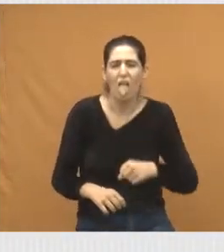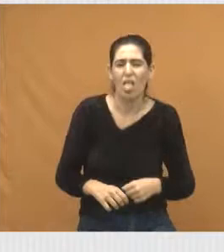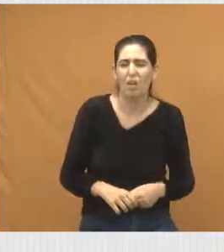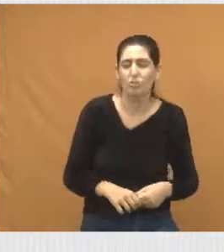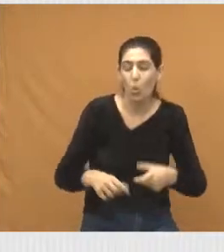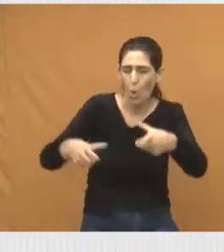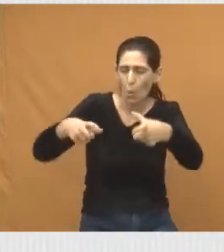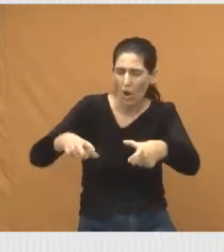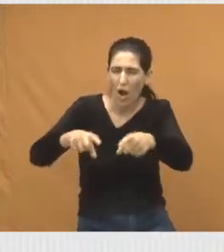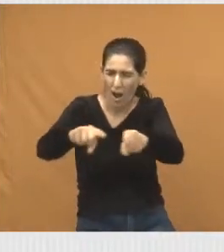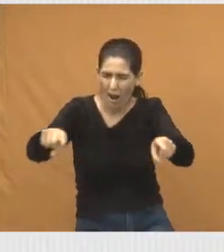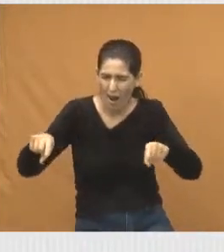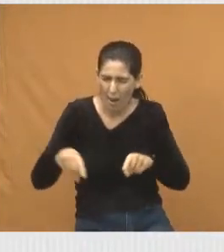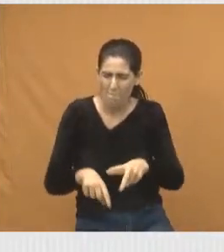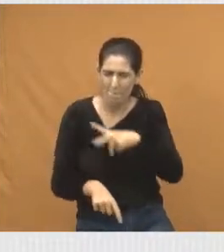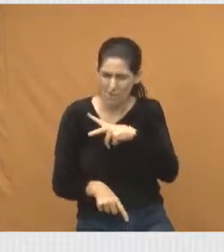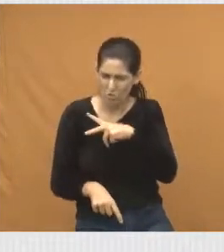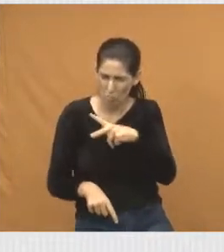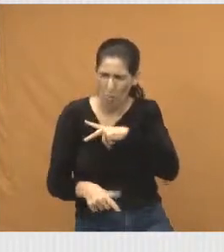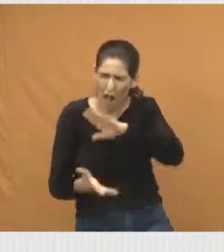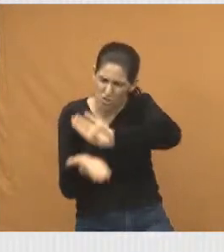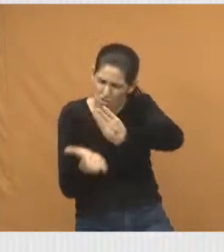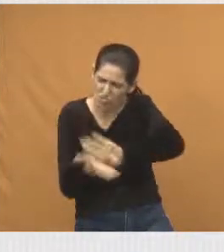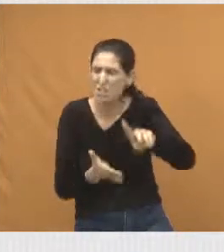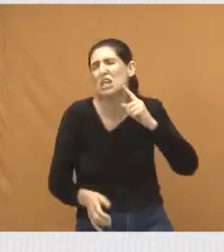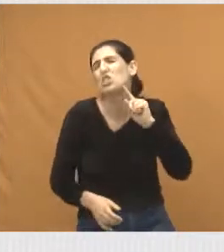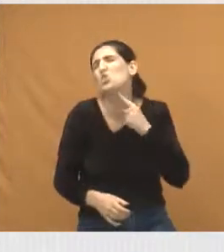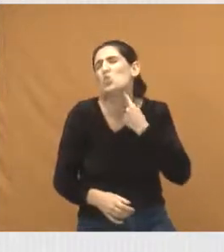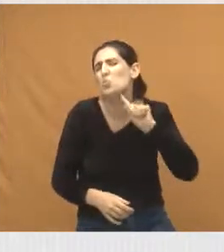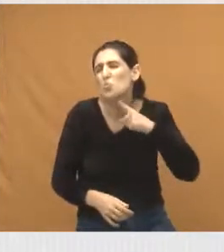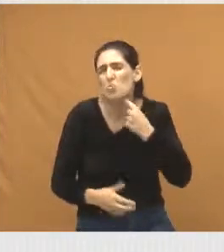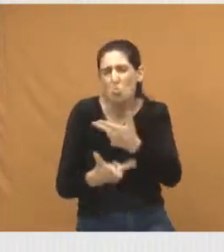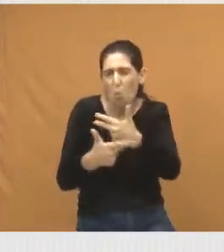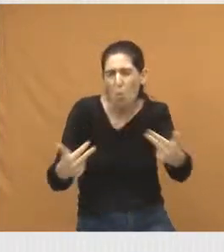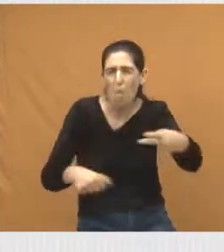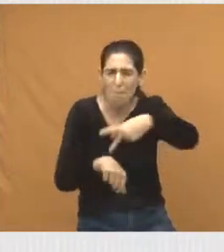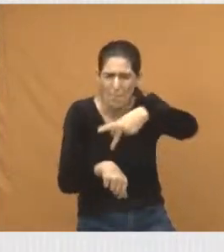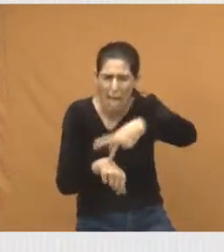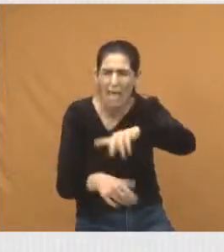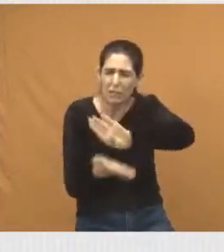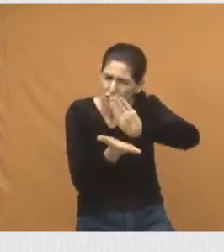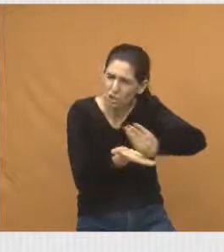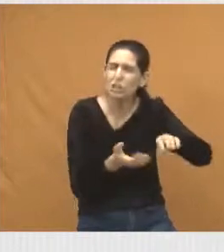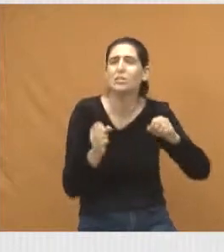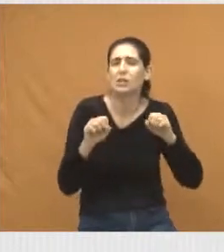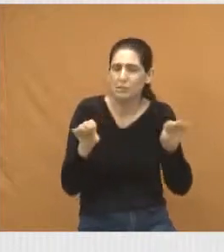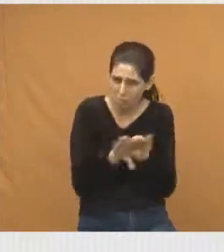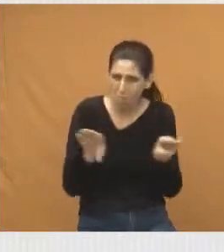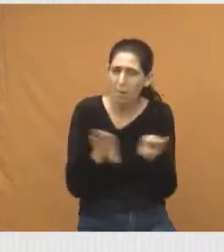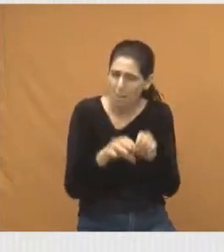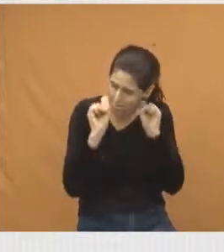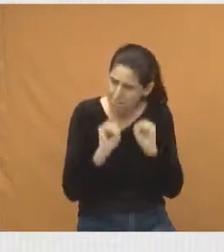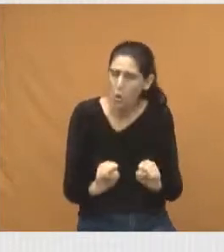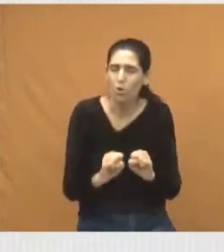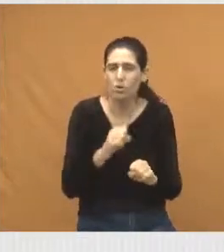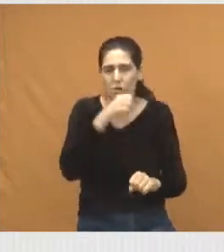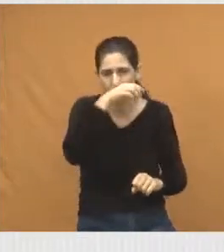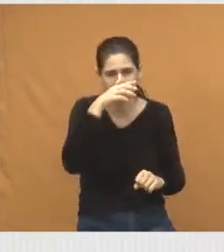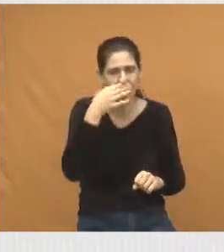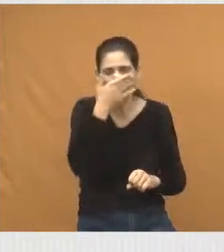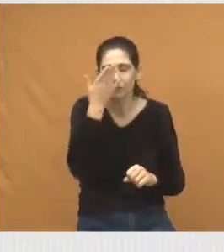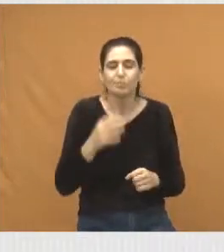não, né? Fazer isso ali no Parque dos Sinos, porque tem muitos casos de escorpiões ali e a comunidade cobra isso, olha lá,